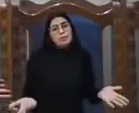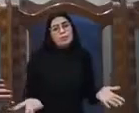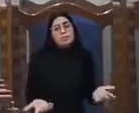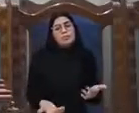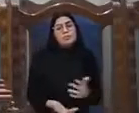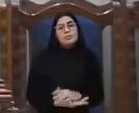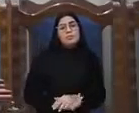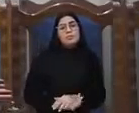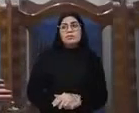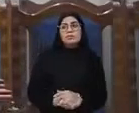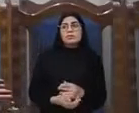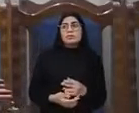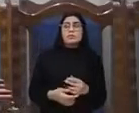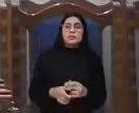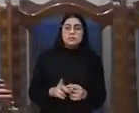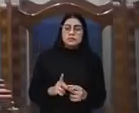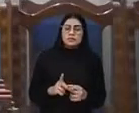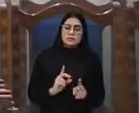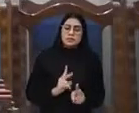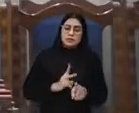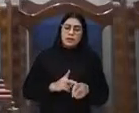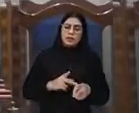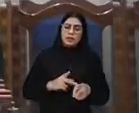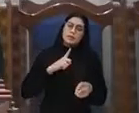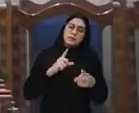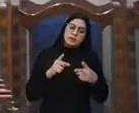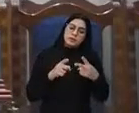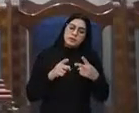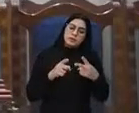grupo. Versículo seguinte diz que